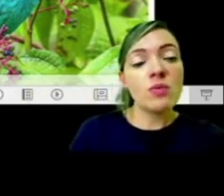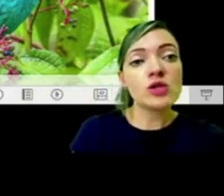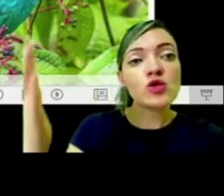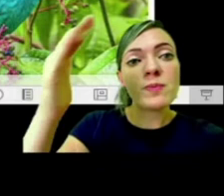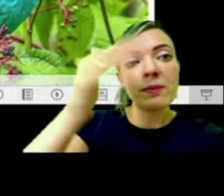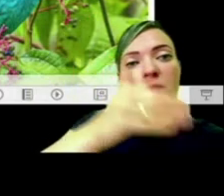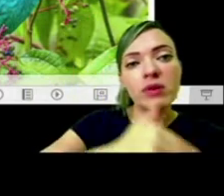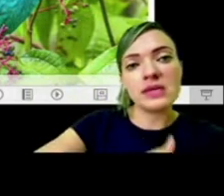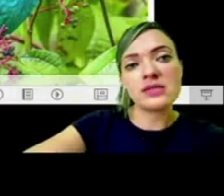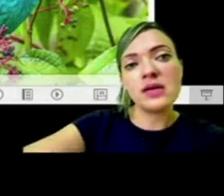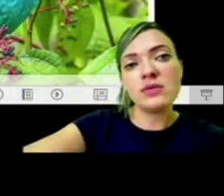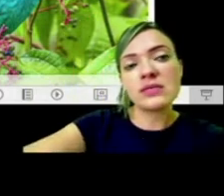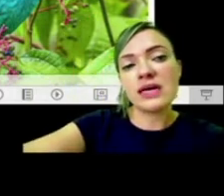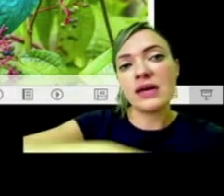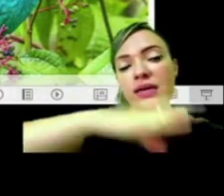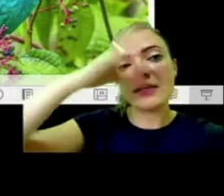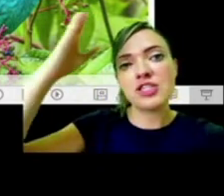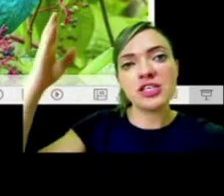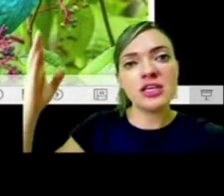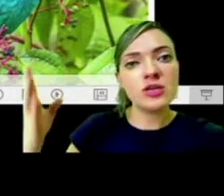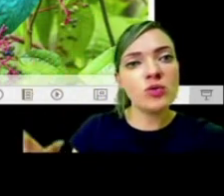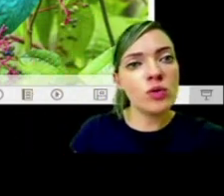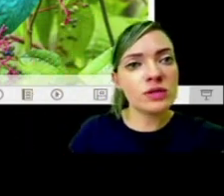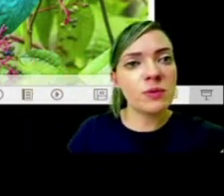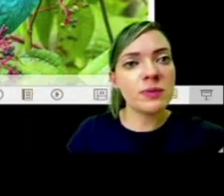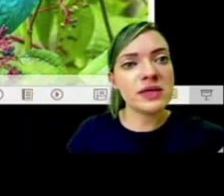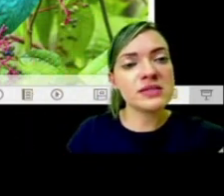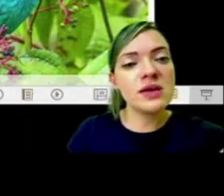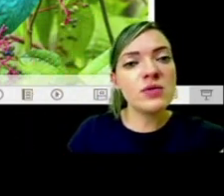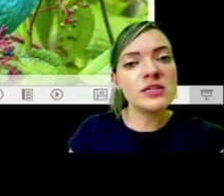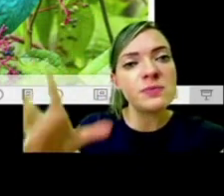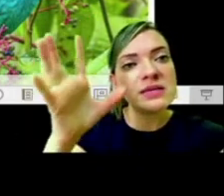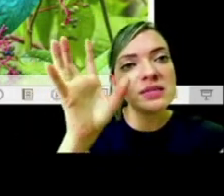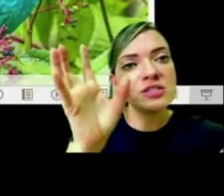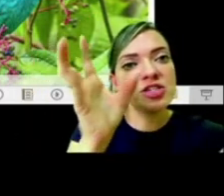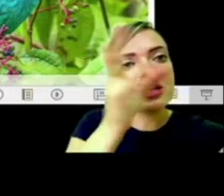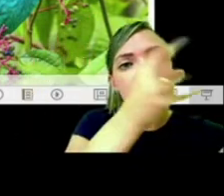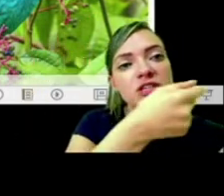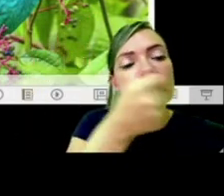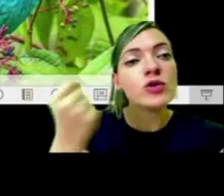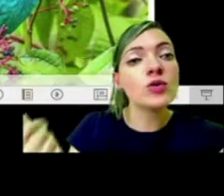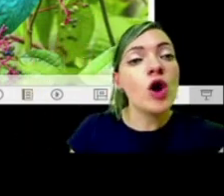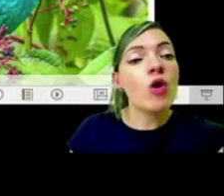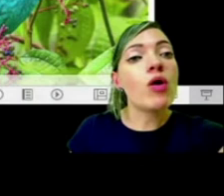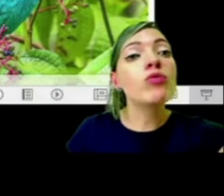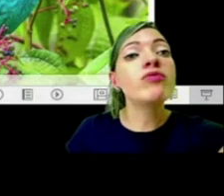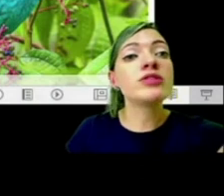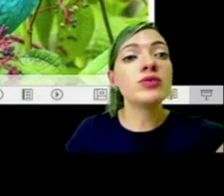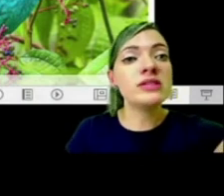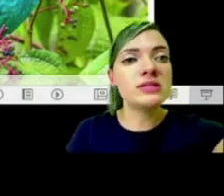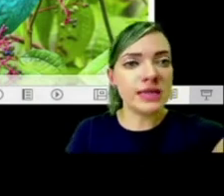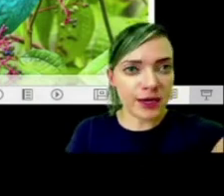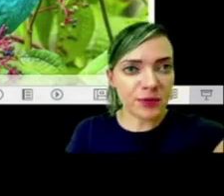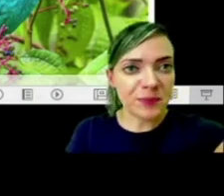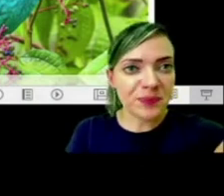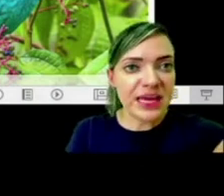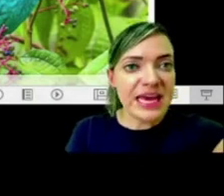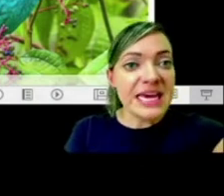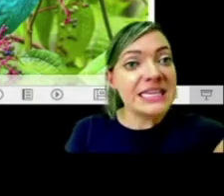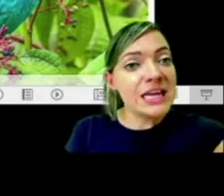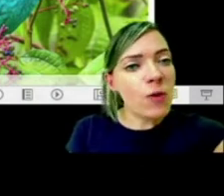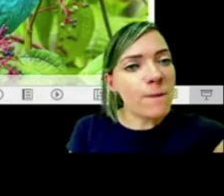acontecendo. Uma superpopulação está extinguindo outra população, ou a espécie está se extinguindo de acordo com algum fator